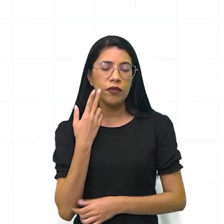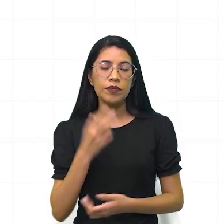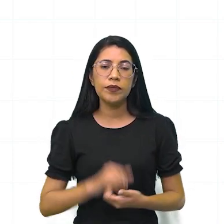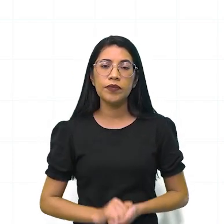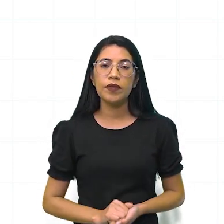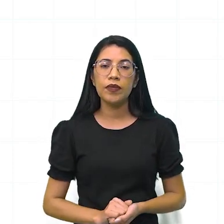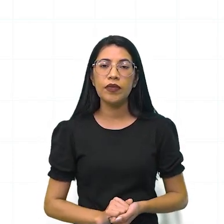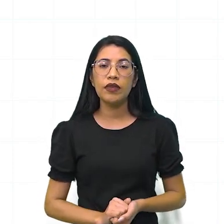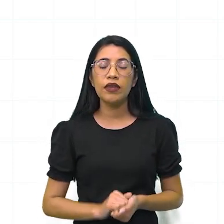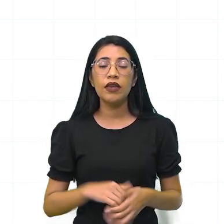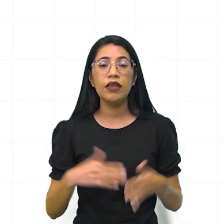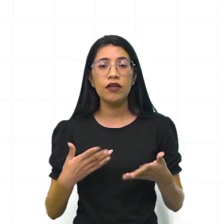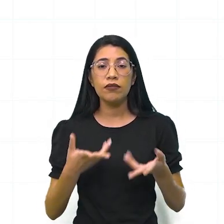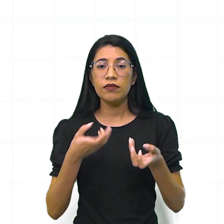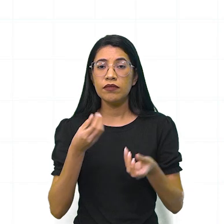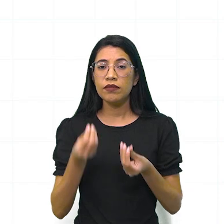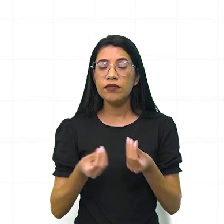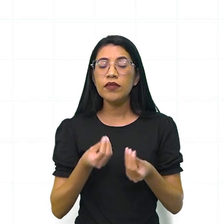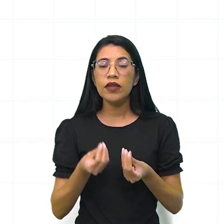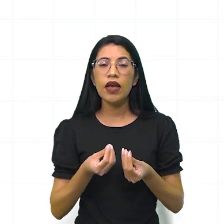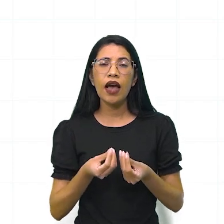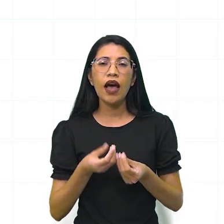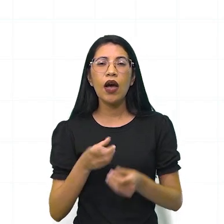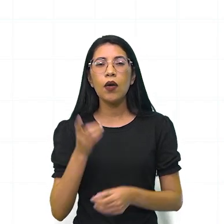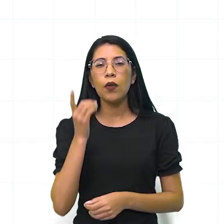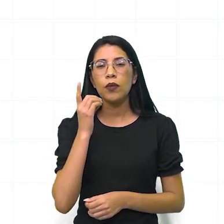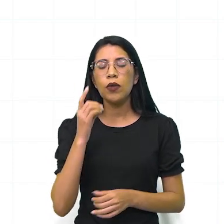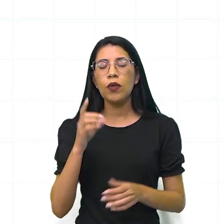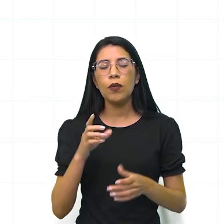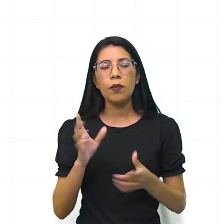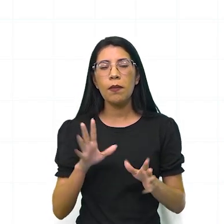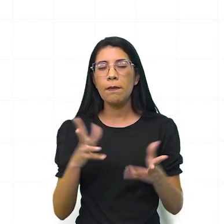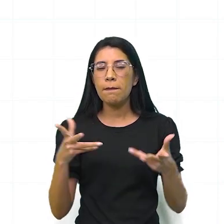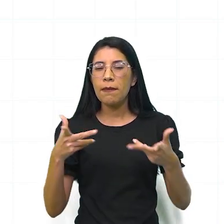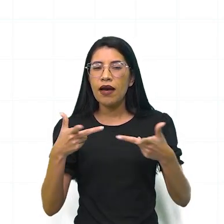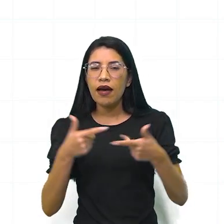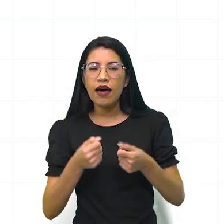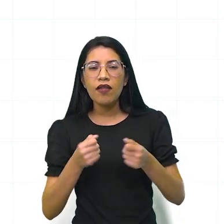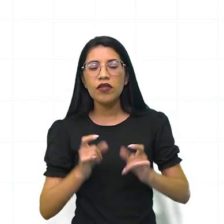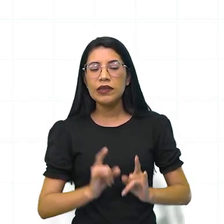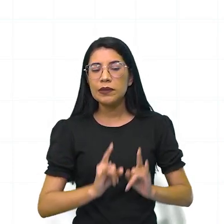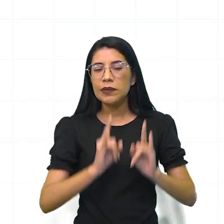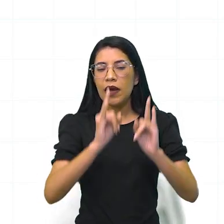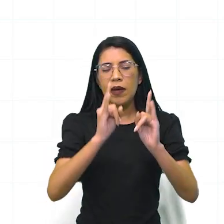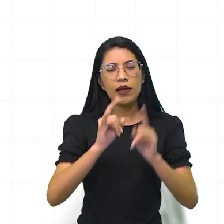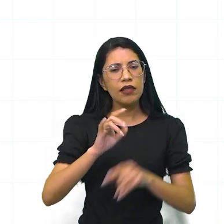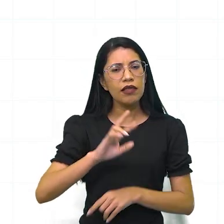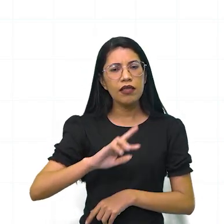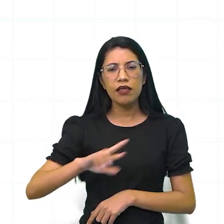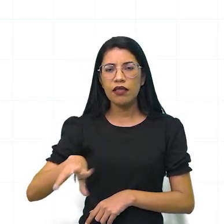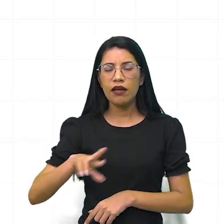que aqui ele não ficou falando, um belíssimo apartamento e tal. Ele não utilizou muitos